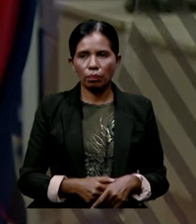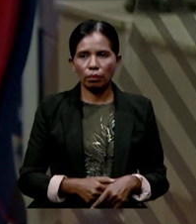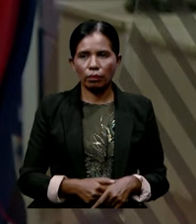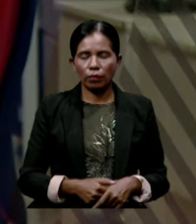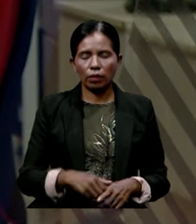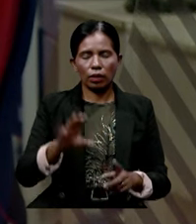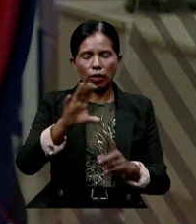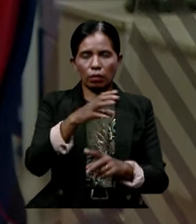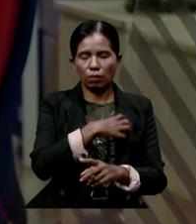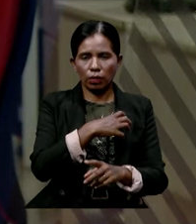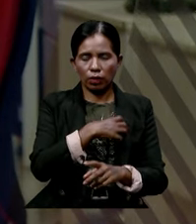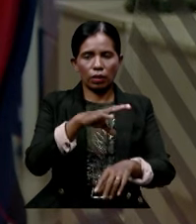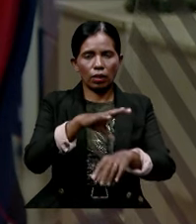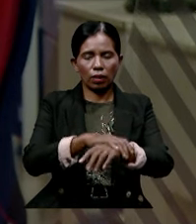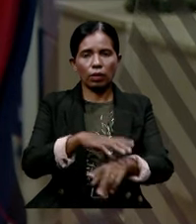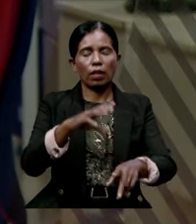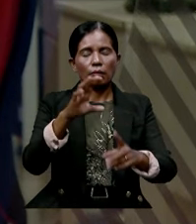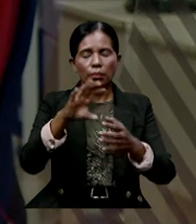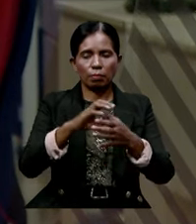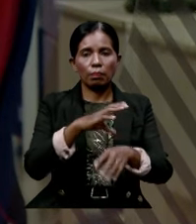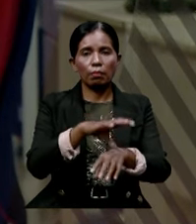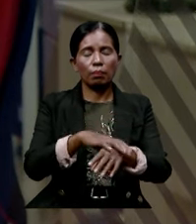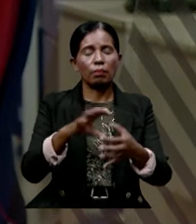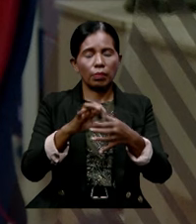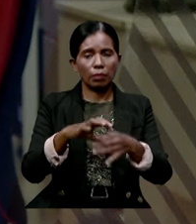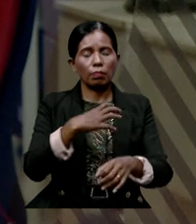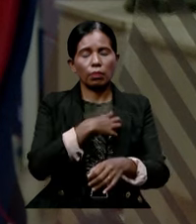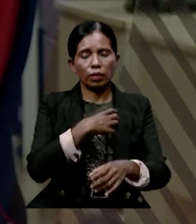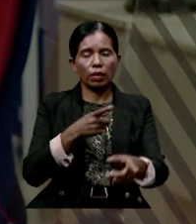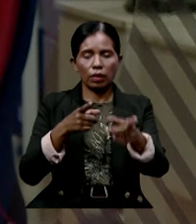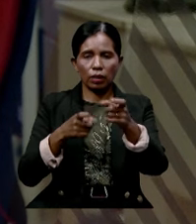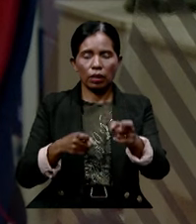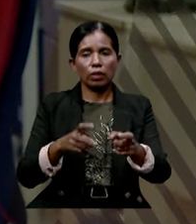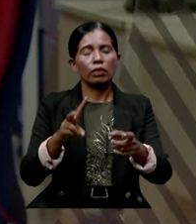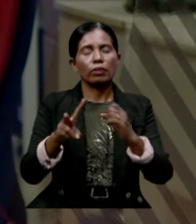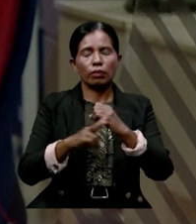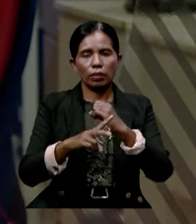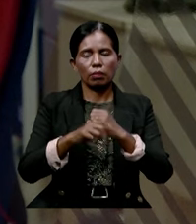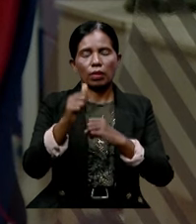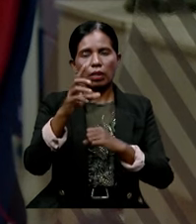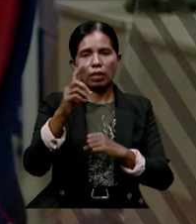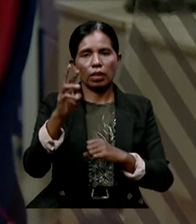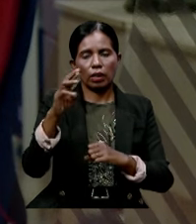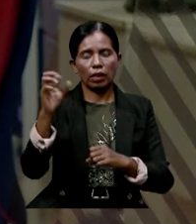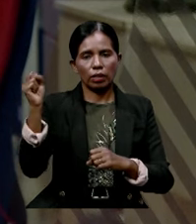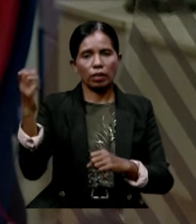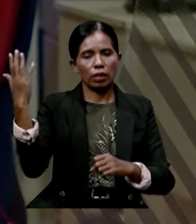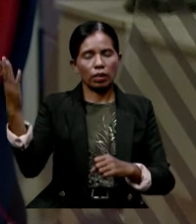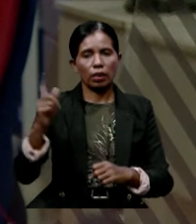Comandos geral do PNTL desarmou na membro do PNTL e debetiram vítima ADRS Iha Likintai.